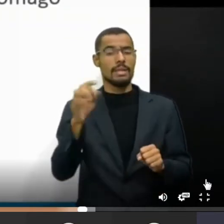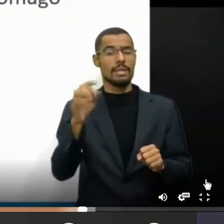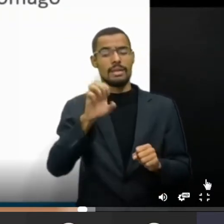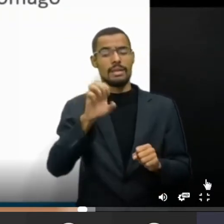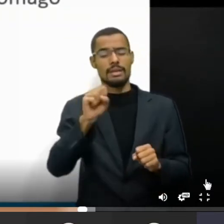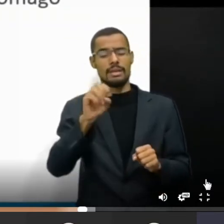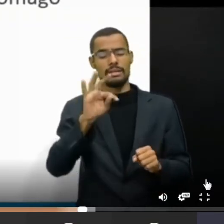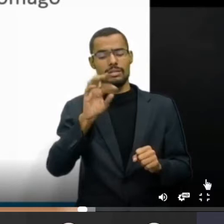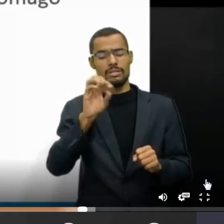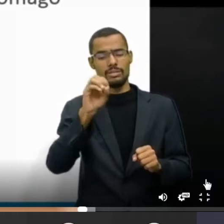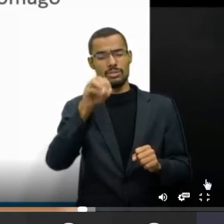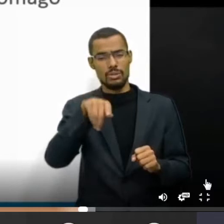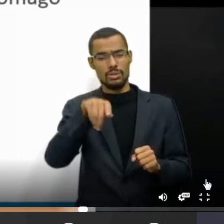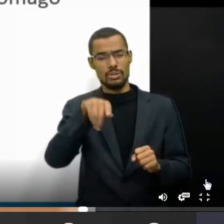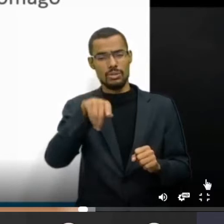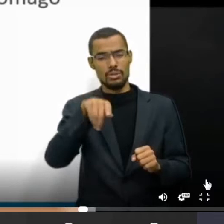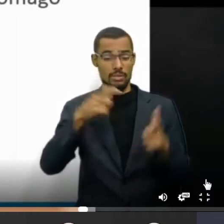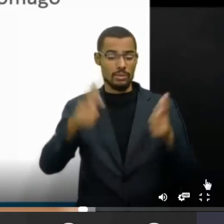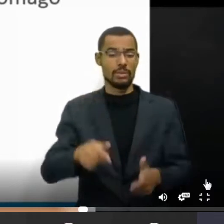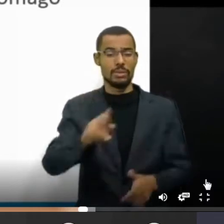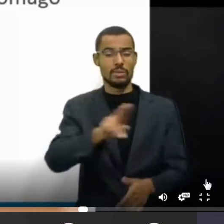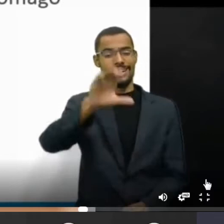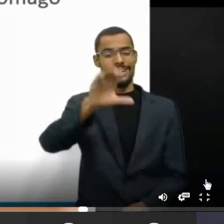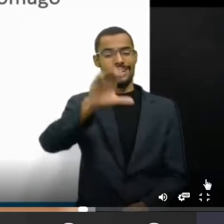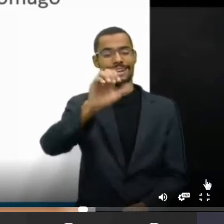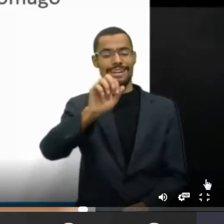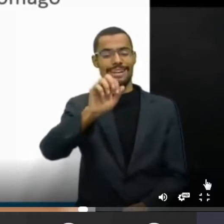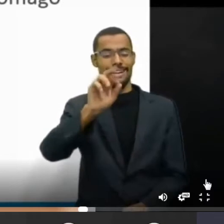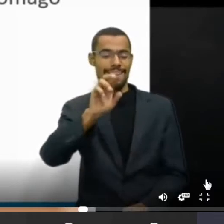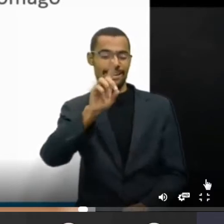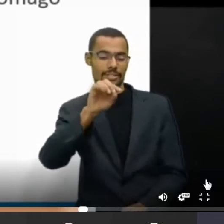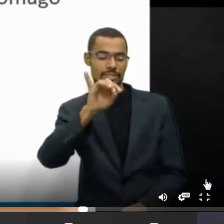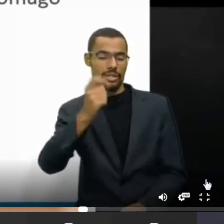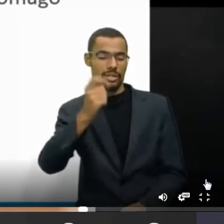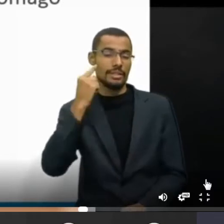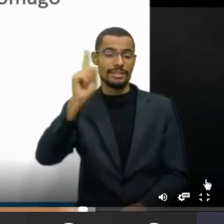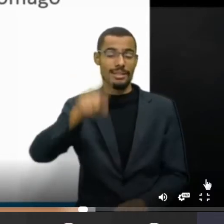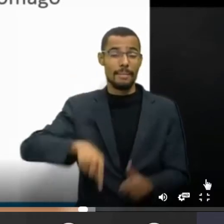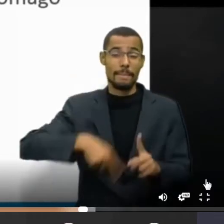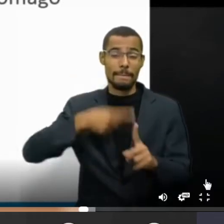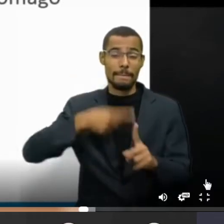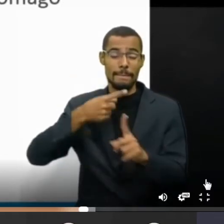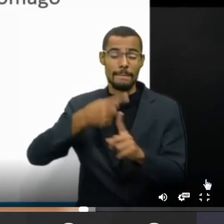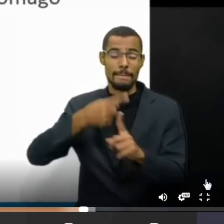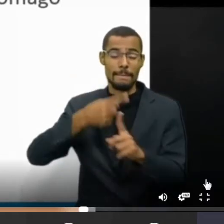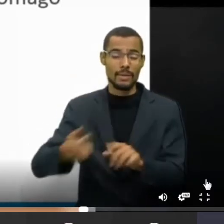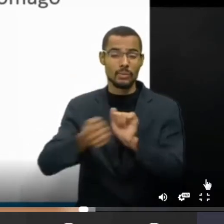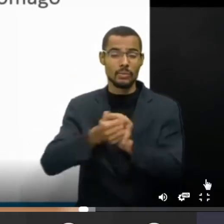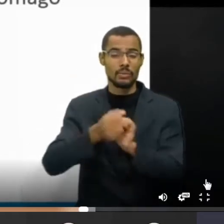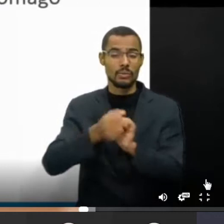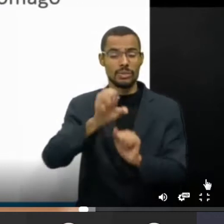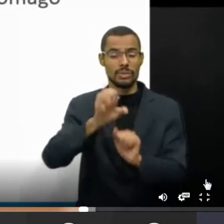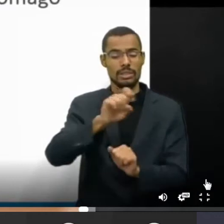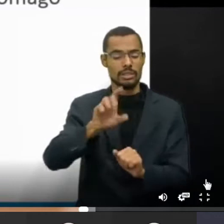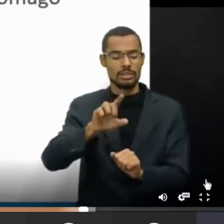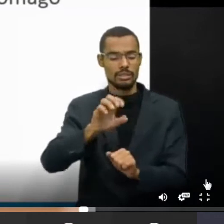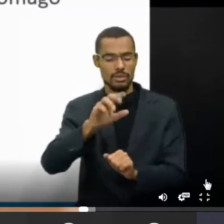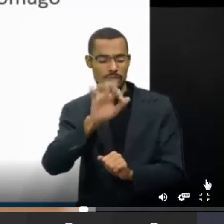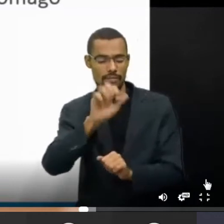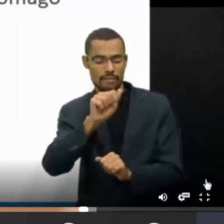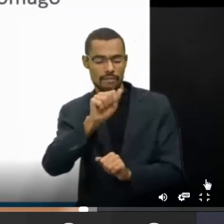estômago, eu tenho uma região que é chamada de cárdia, que é mais próxima à região do esôfago,